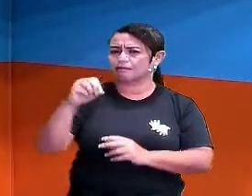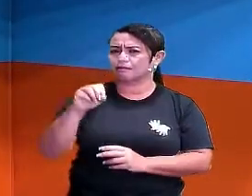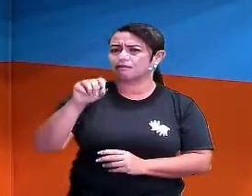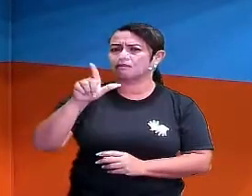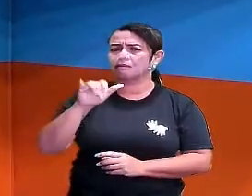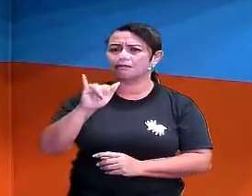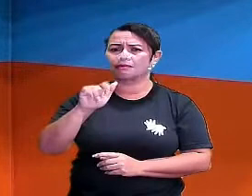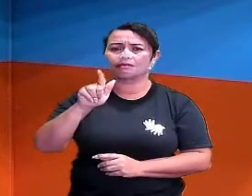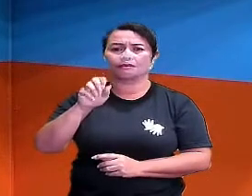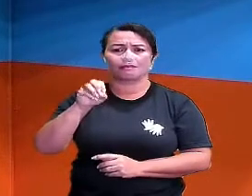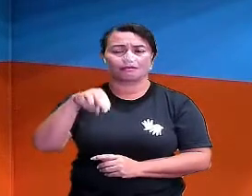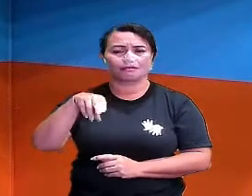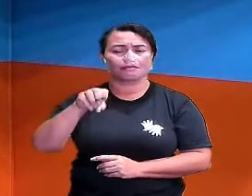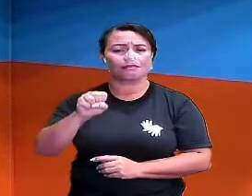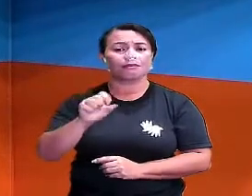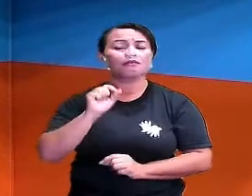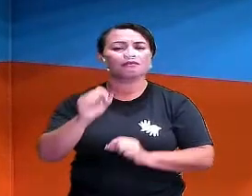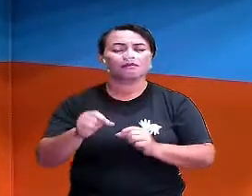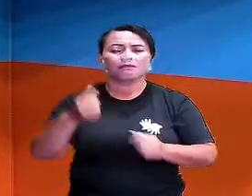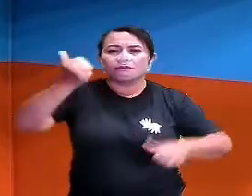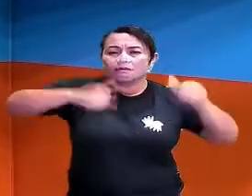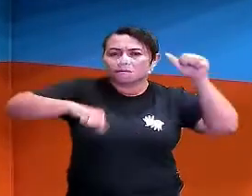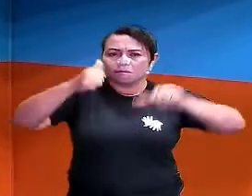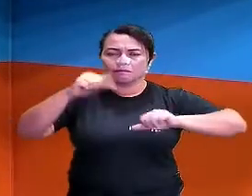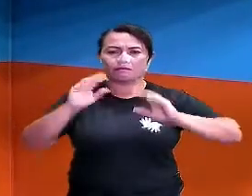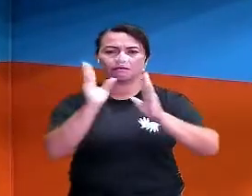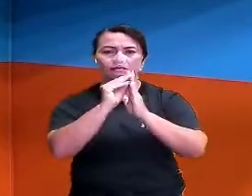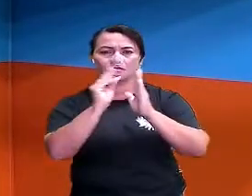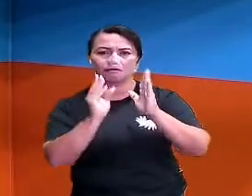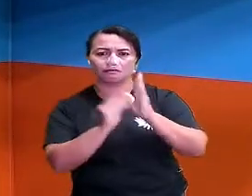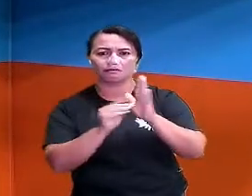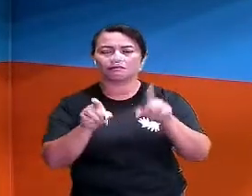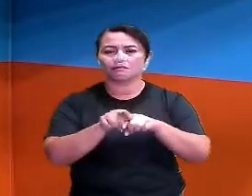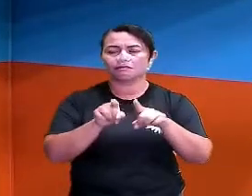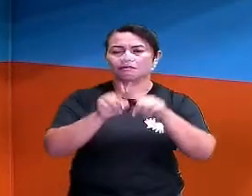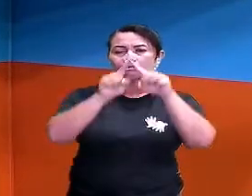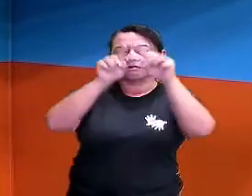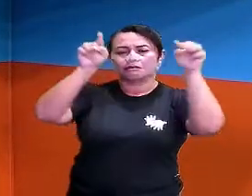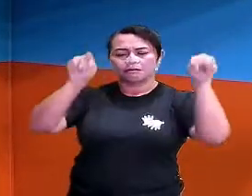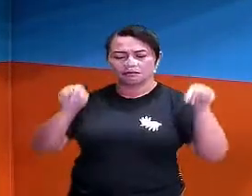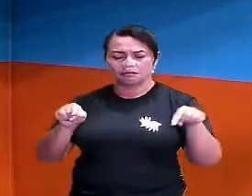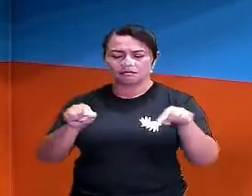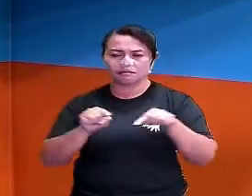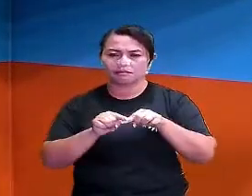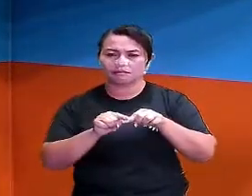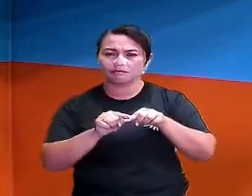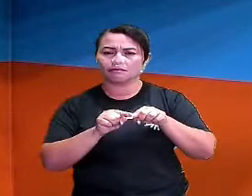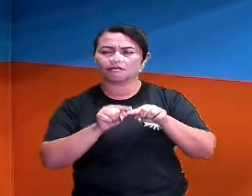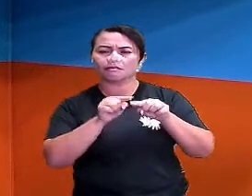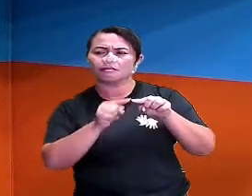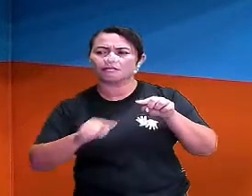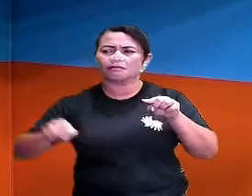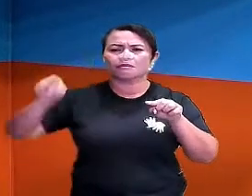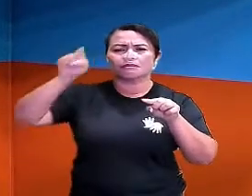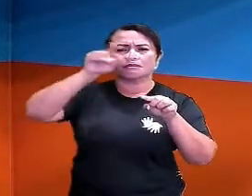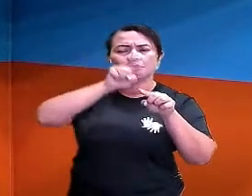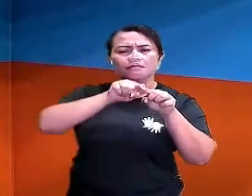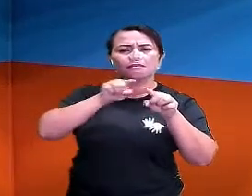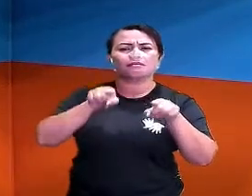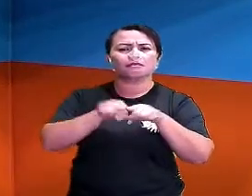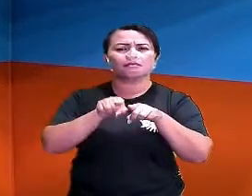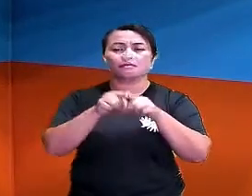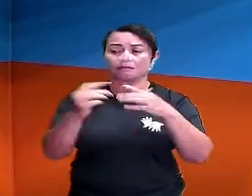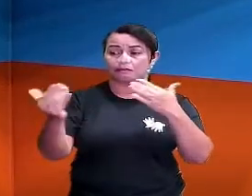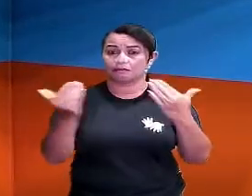trabalhar aqui hoje? Análise dos elementos de um polígono, lados, vértices, ângulos internos, diagonais, comparação